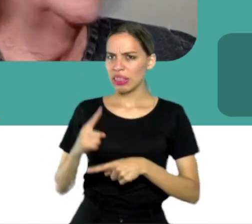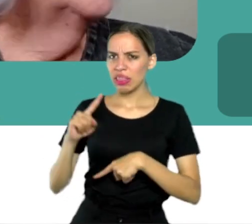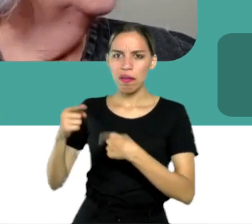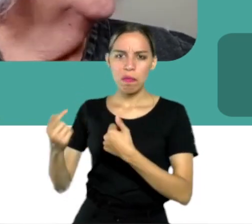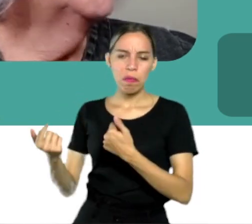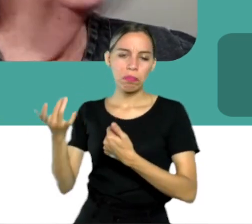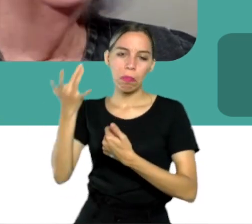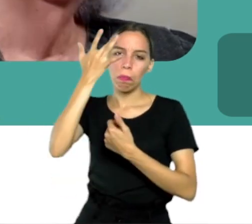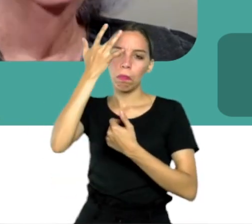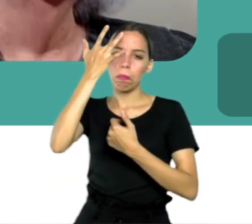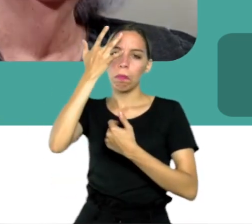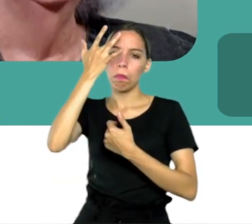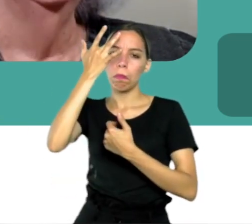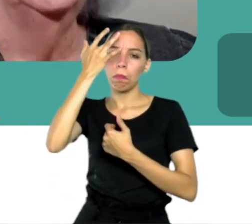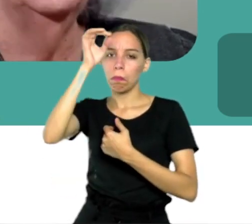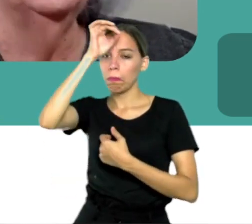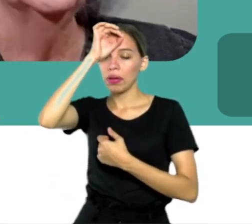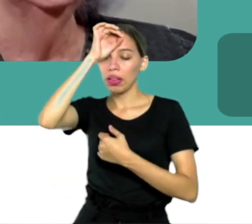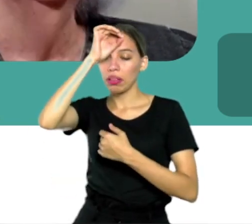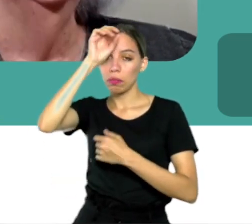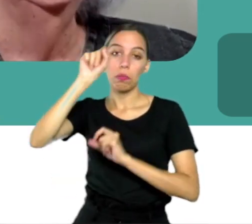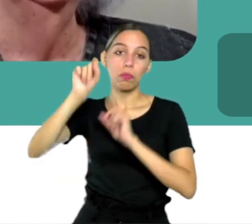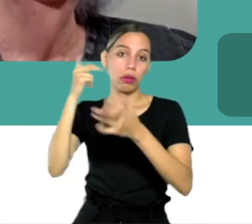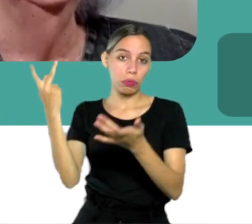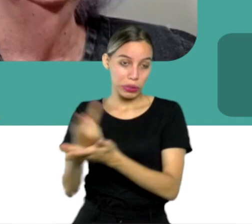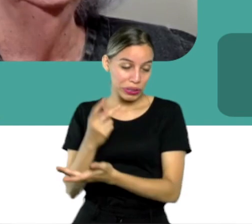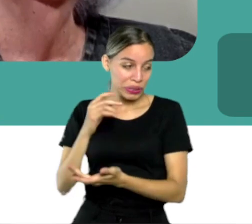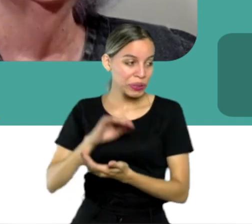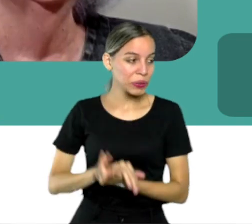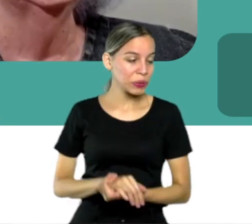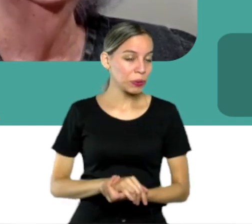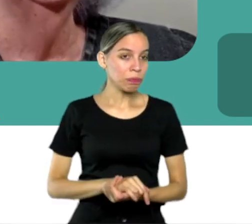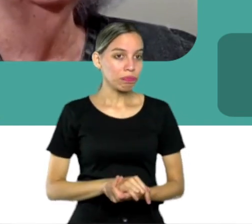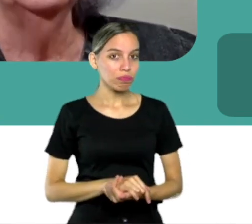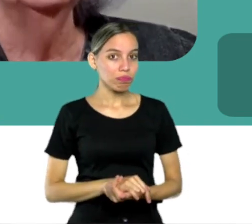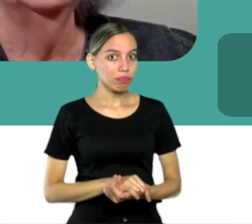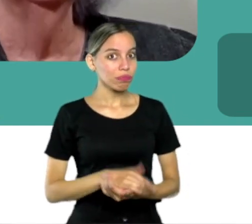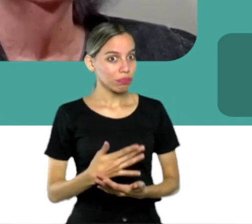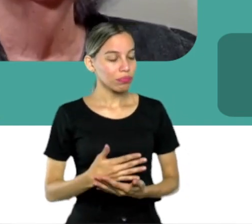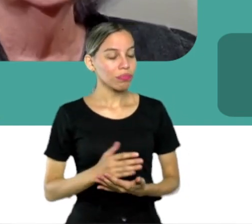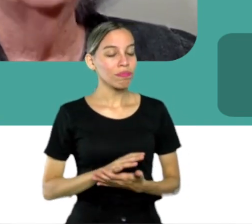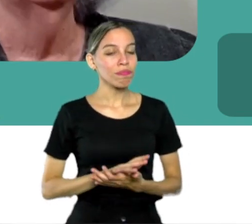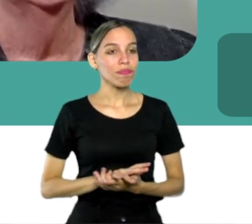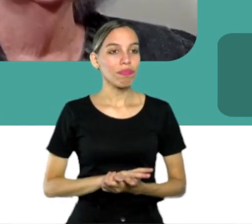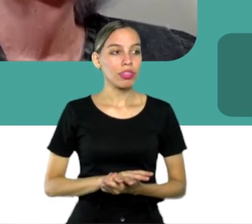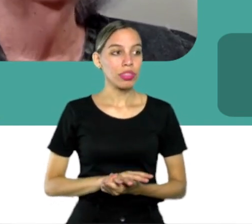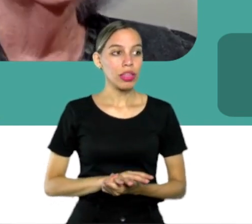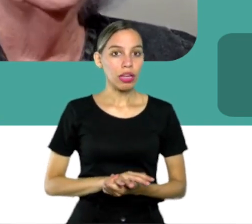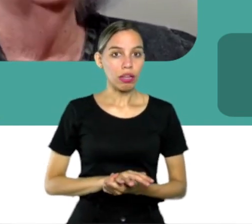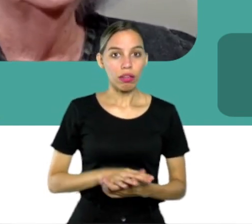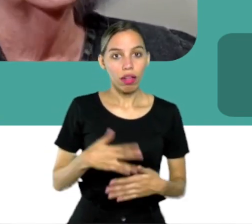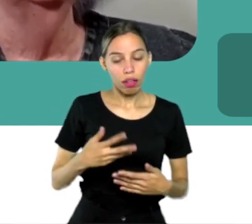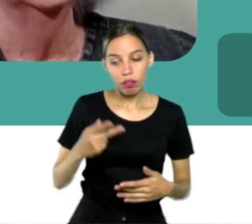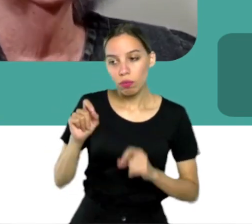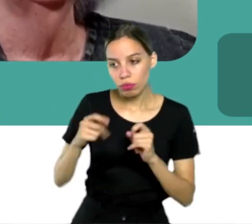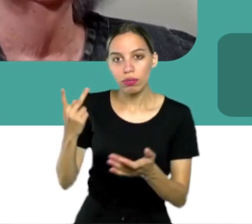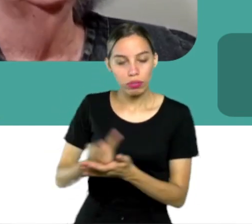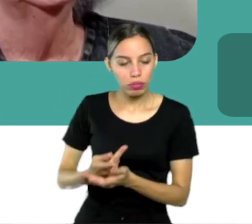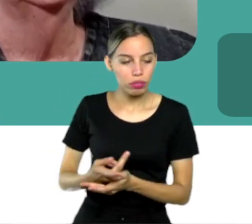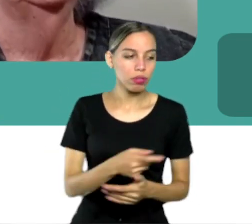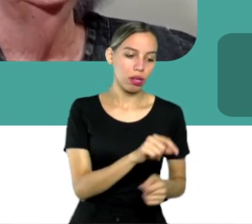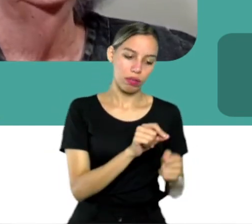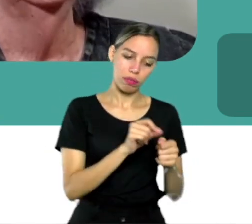gente também, eu vou fazer uma revisão e vamos debruçar, porque nós estamos fazendo a 4 mãos